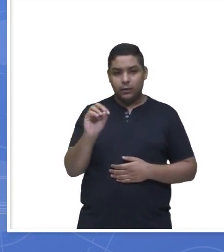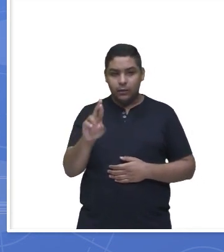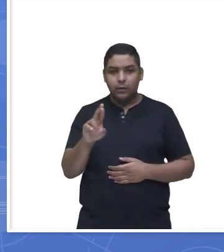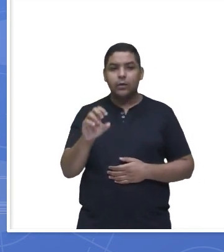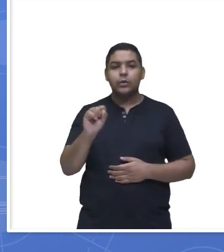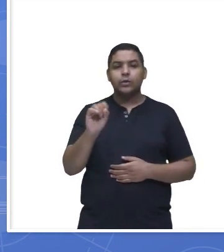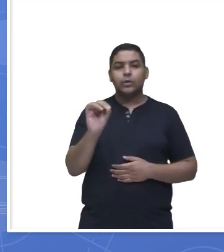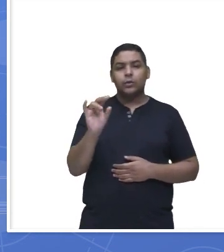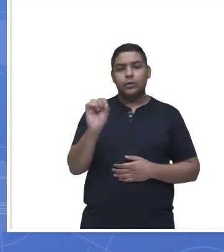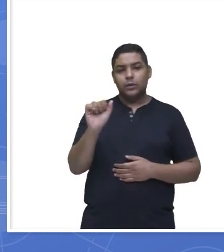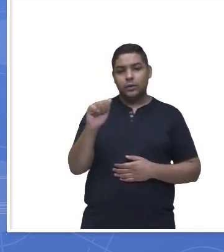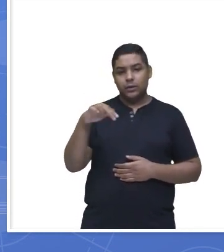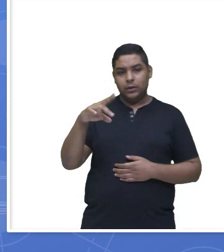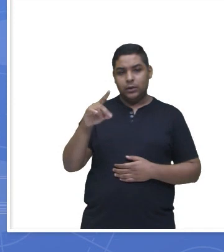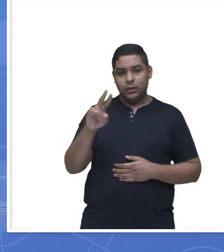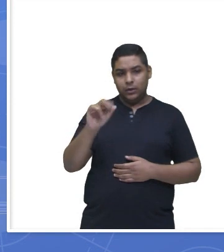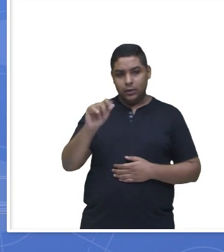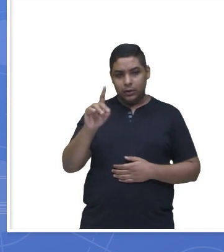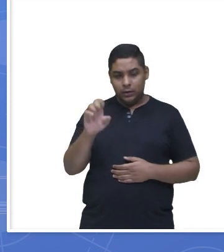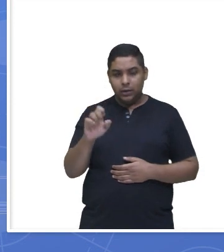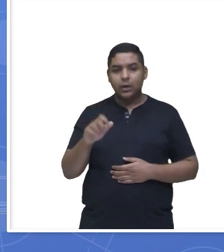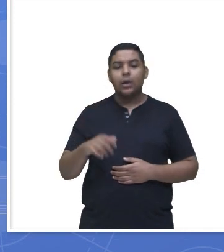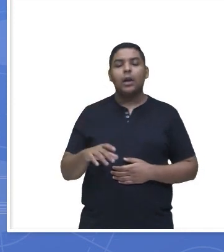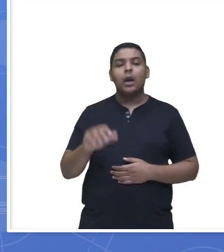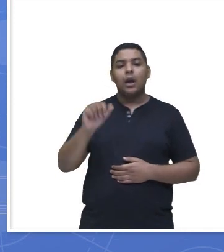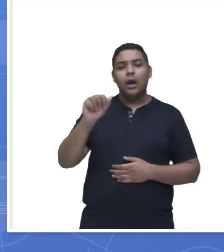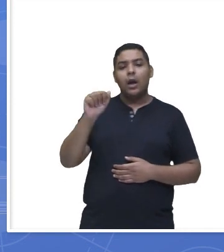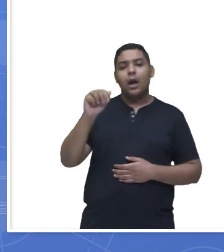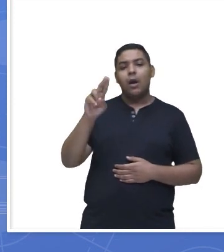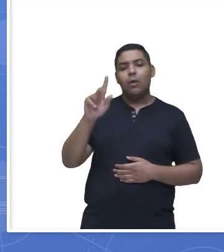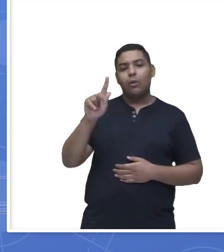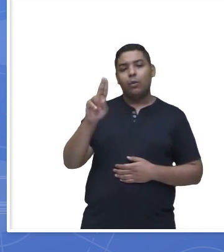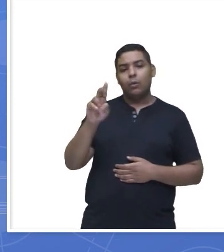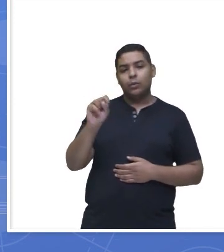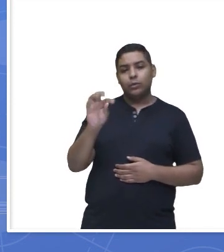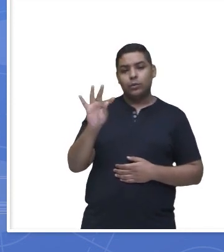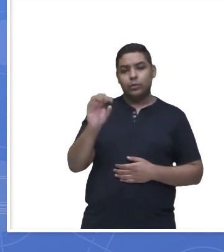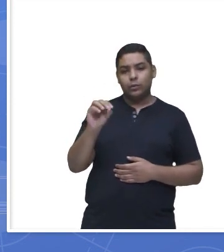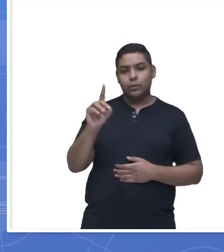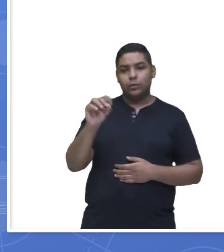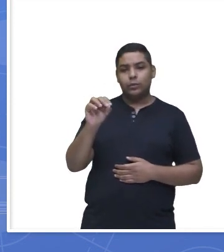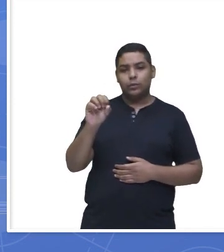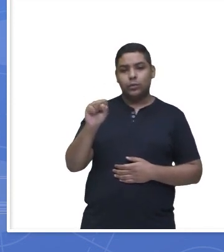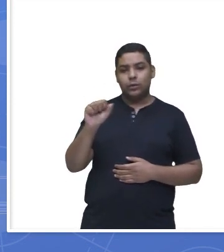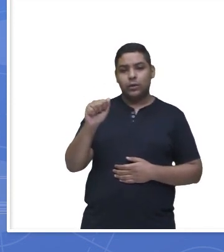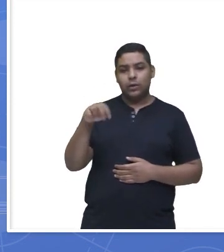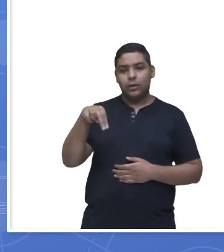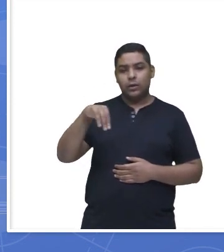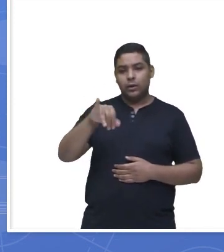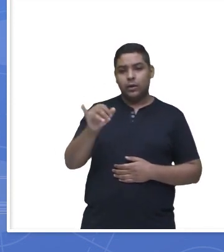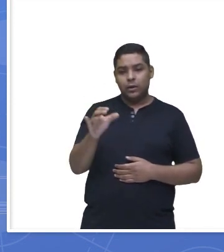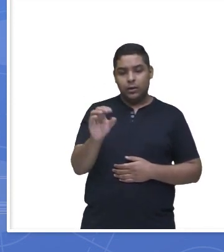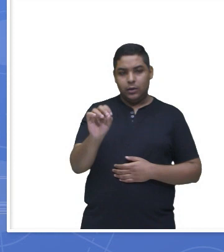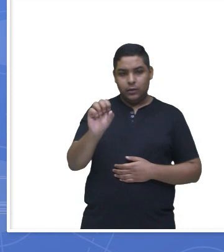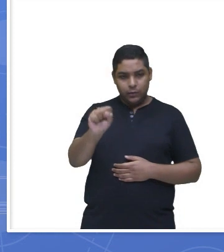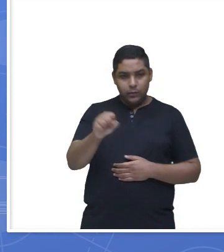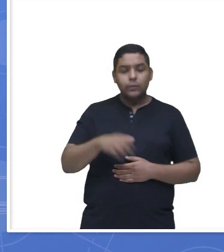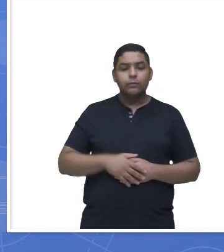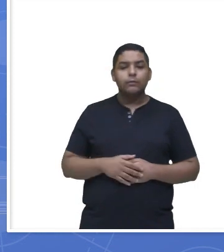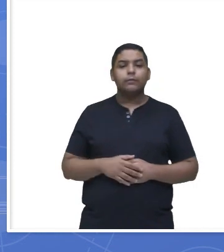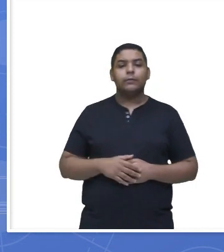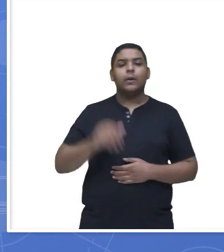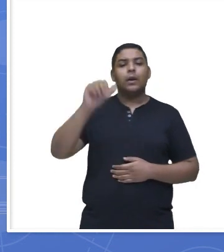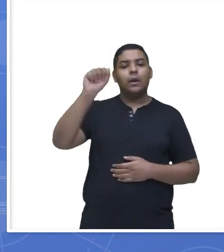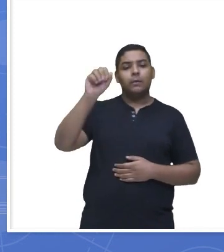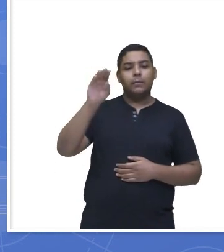Sousandrande e também Augusto dos Anjos. A primeira questão, nós temos então aí as opções apresentadas